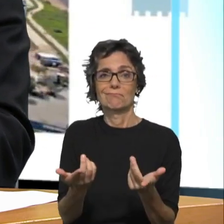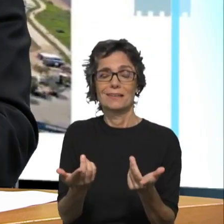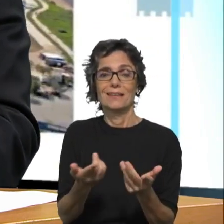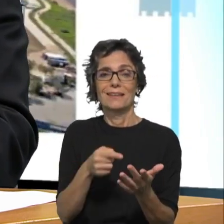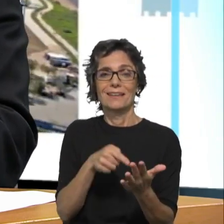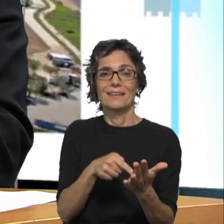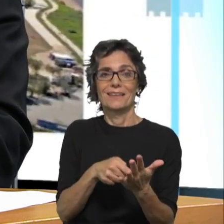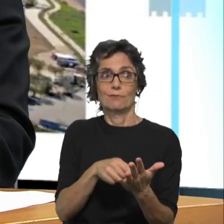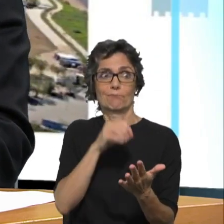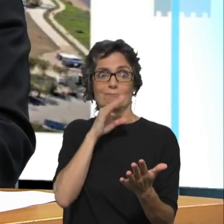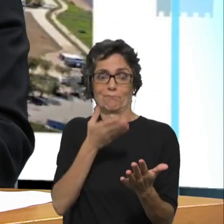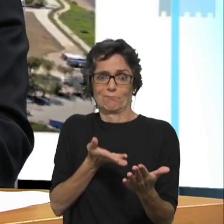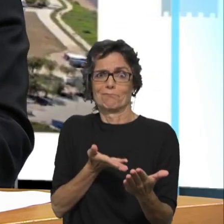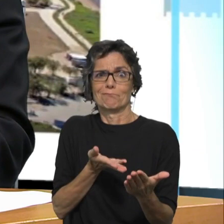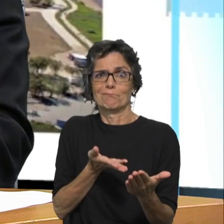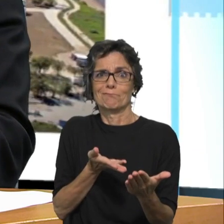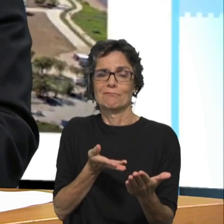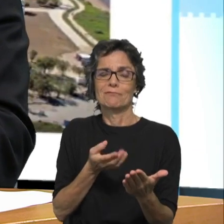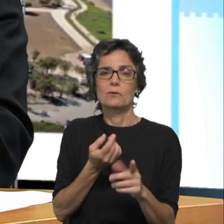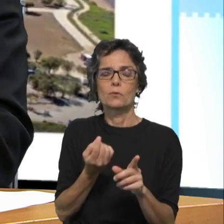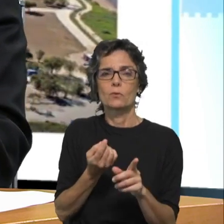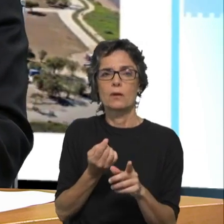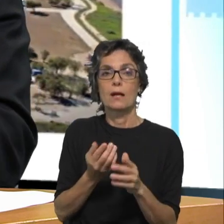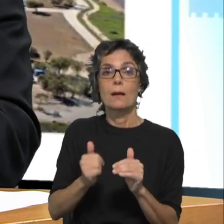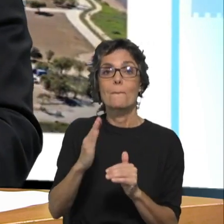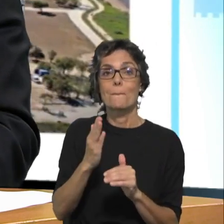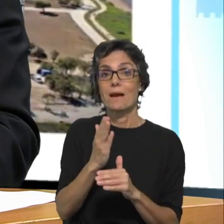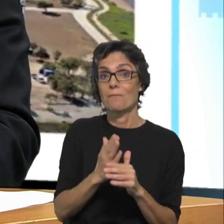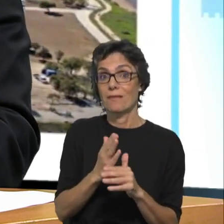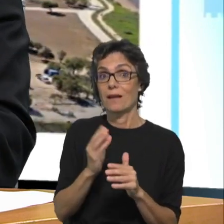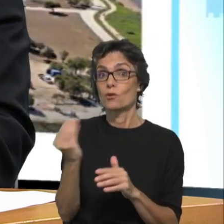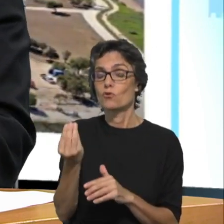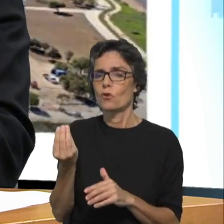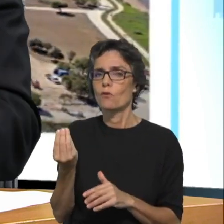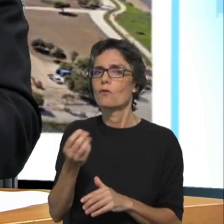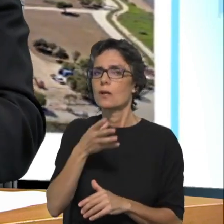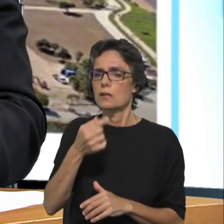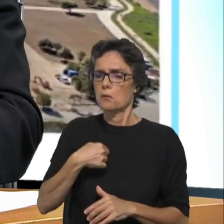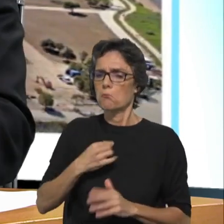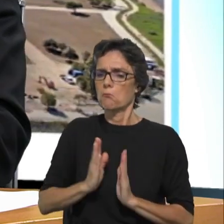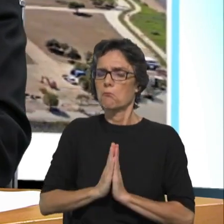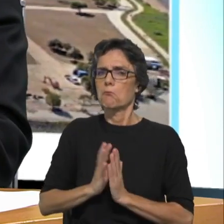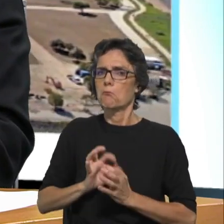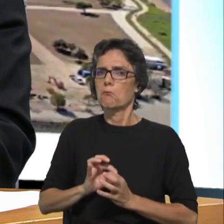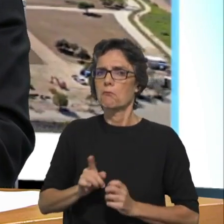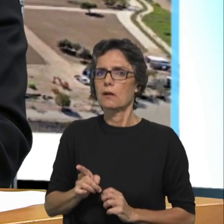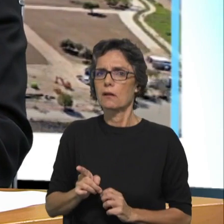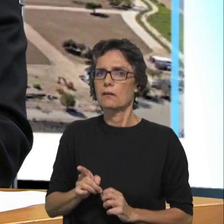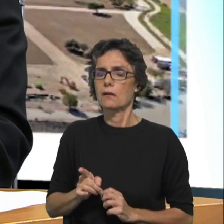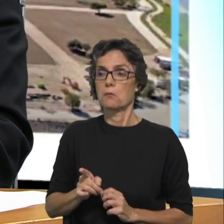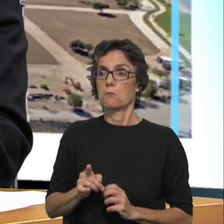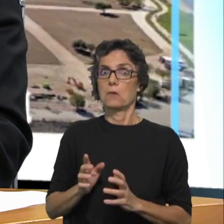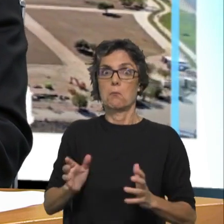ser surpreendente que mais de metade dos jovens se digam religiosos e, como seria de esperar, uma